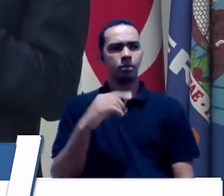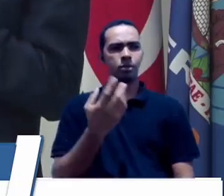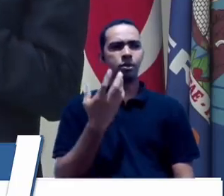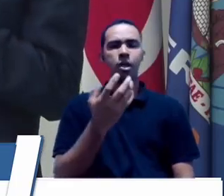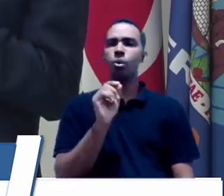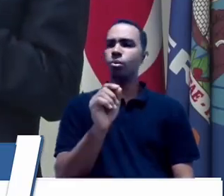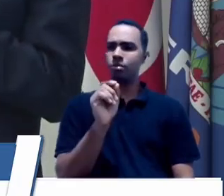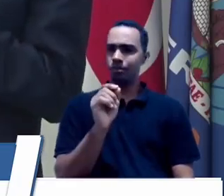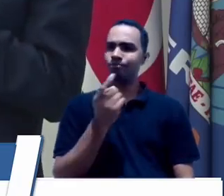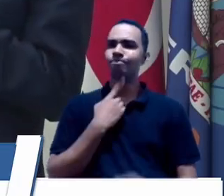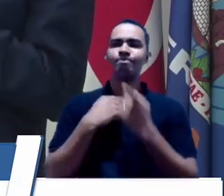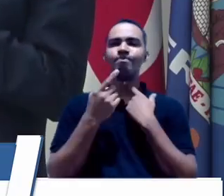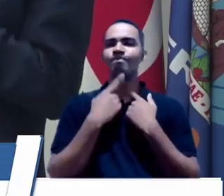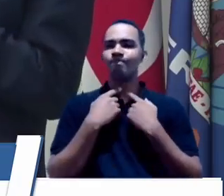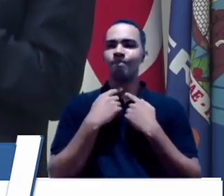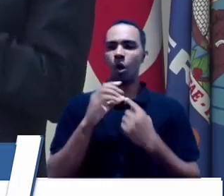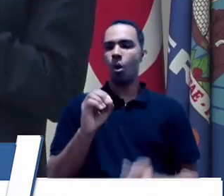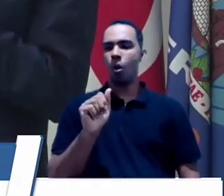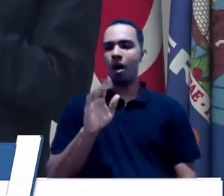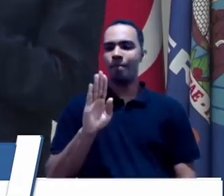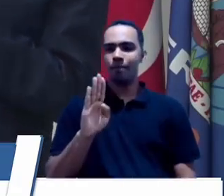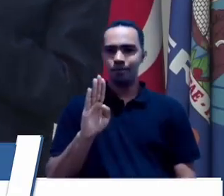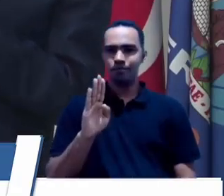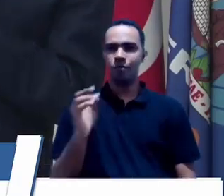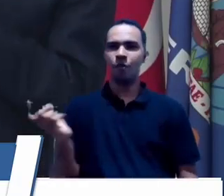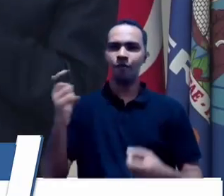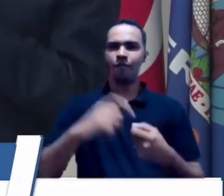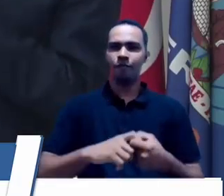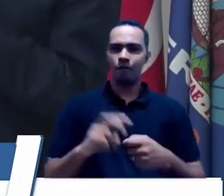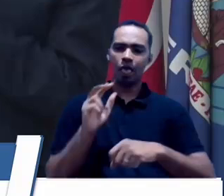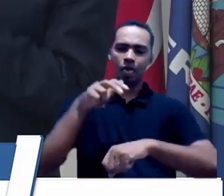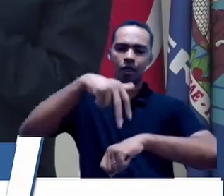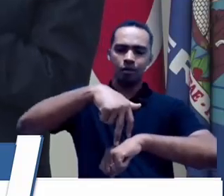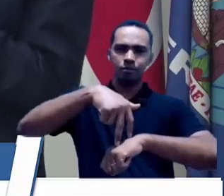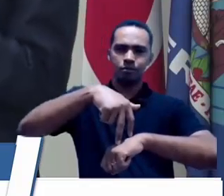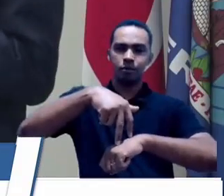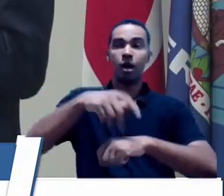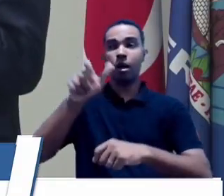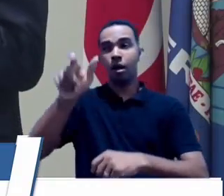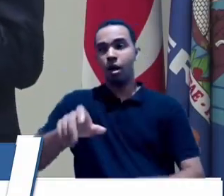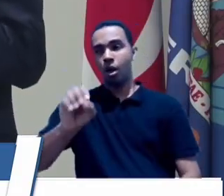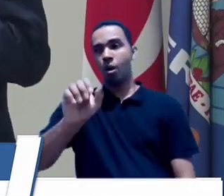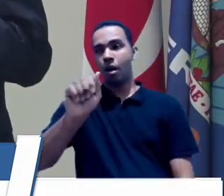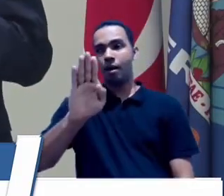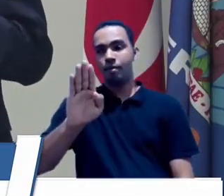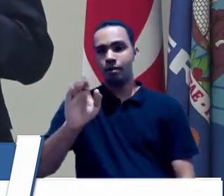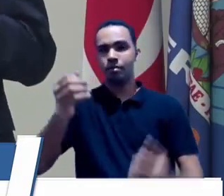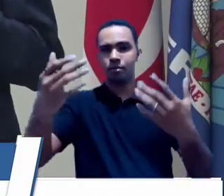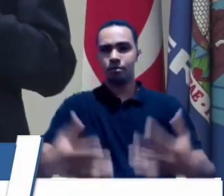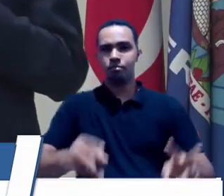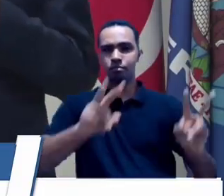é que a OAB voltasse a ser protagonista. Que a OAB voltasse a falar sobre os temas jurídicos. Que a